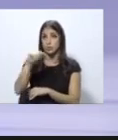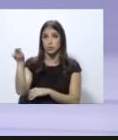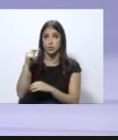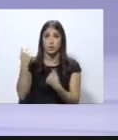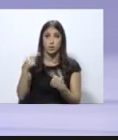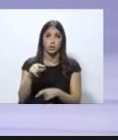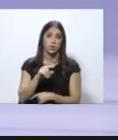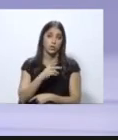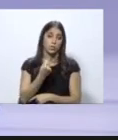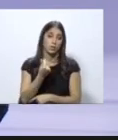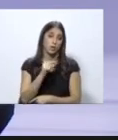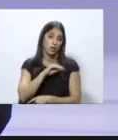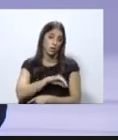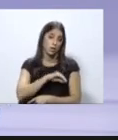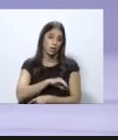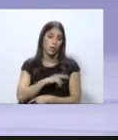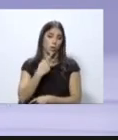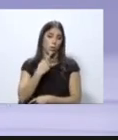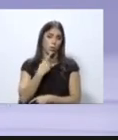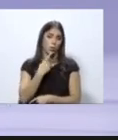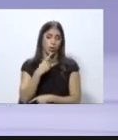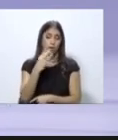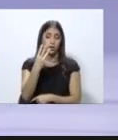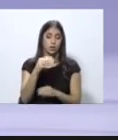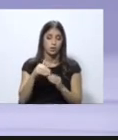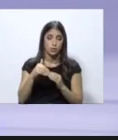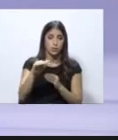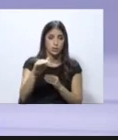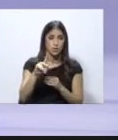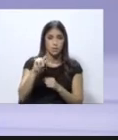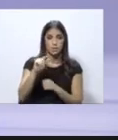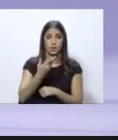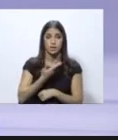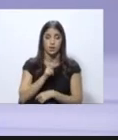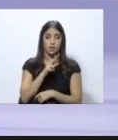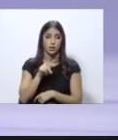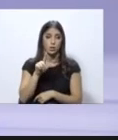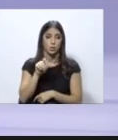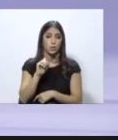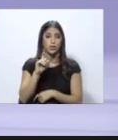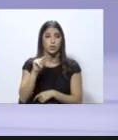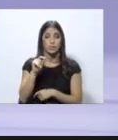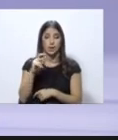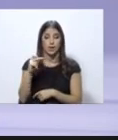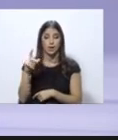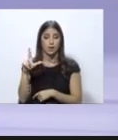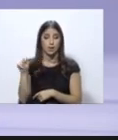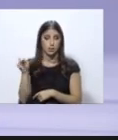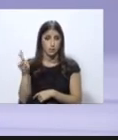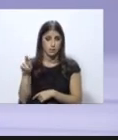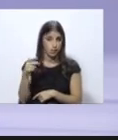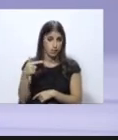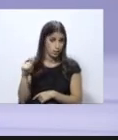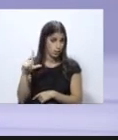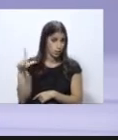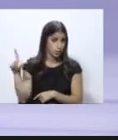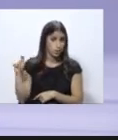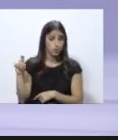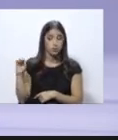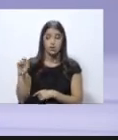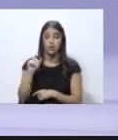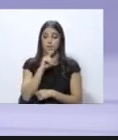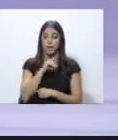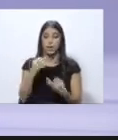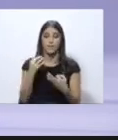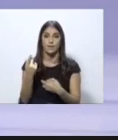elevadas. É o caso de 3 dos avançados e também do Danilo e do Alex Telles. Ora, isto vai ajudar a diminuir um rácio que é importante